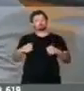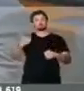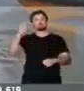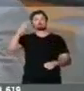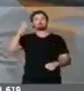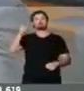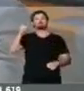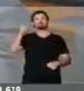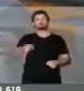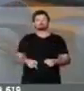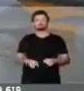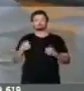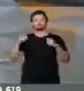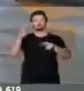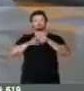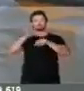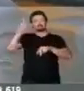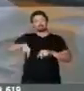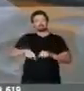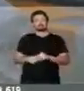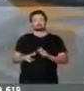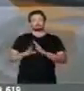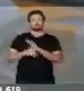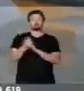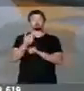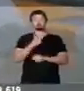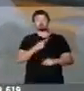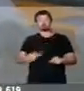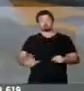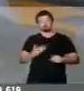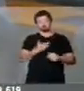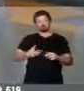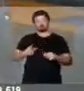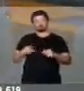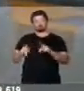bandidos que precisam ir para a cadeia, que roubaram o dinheiro do povo. Obrigado. Vicentinho.